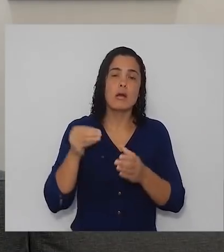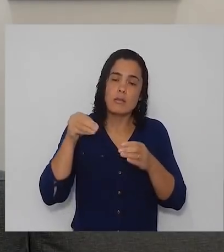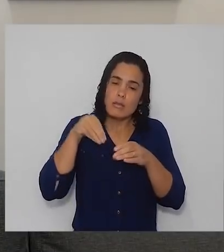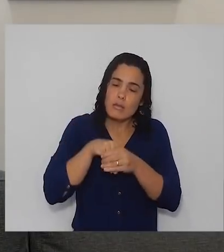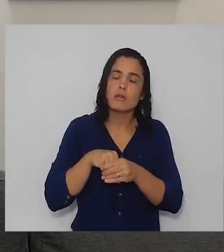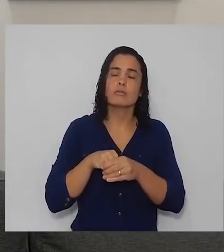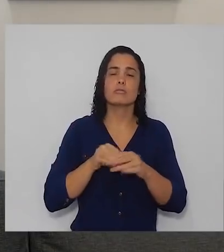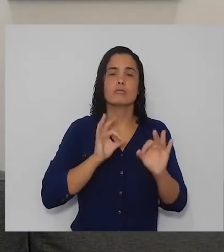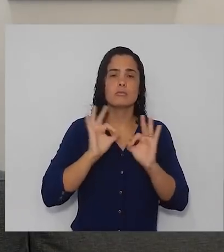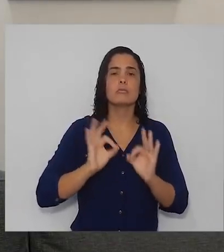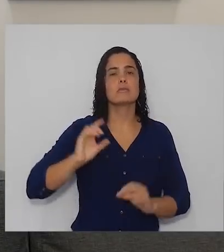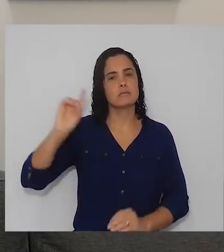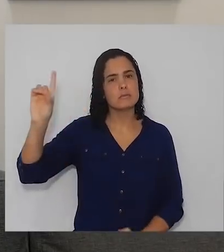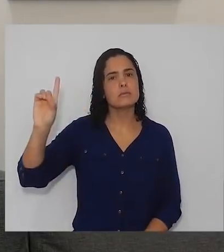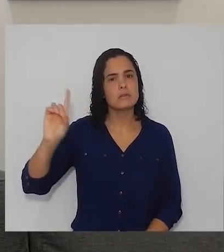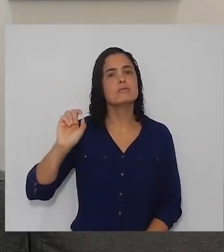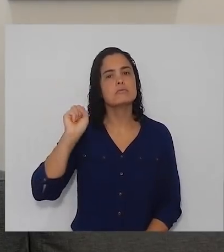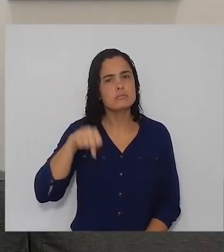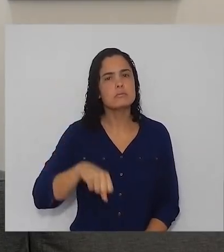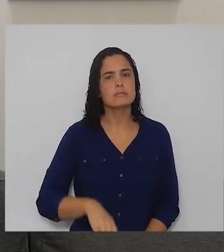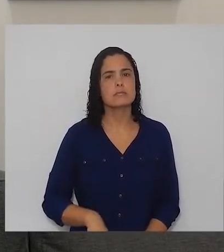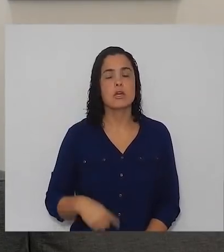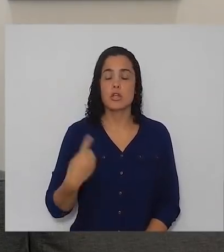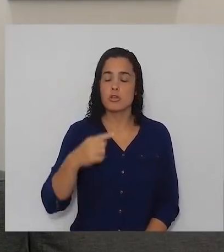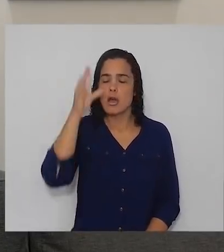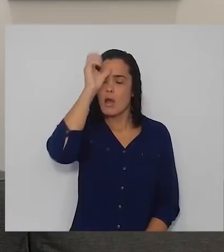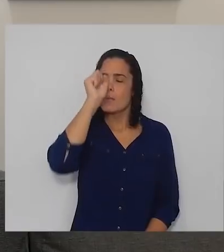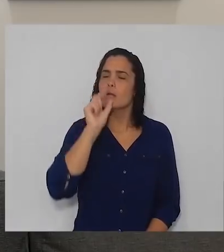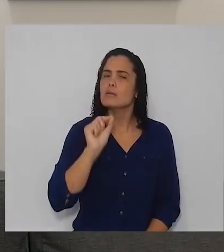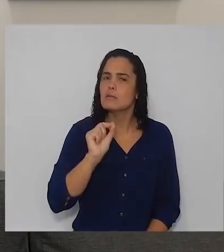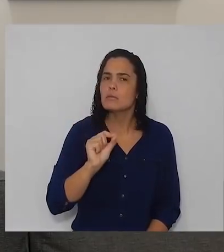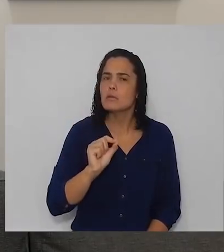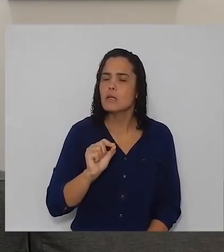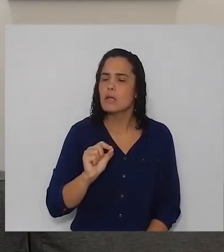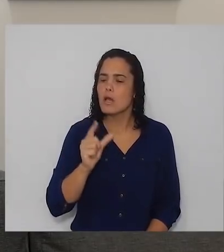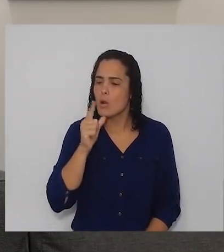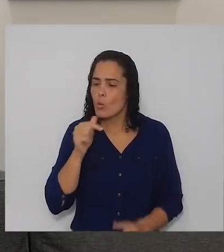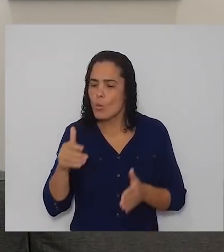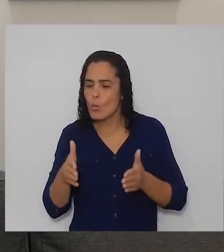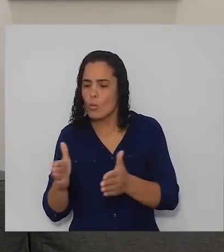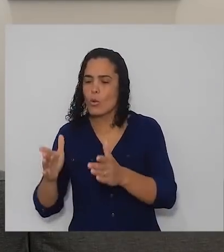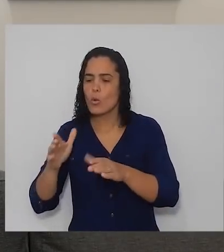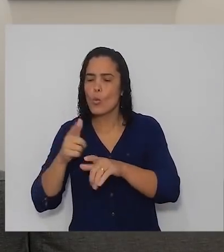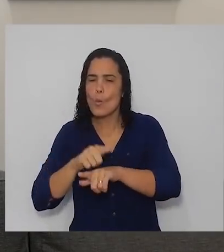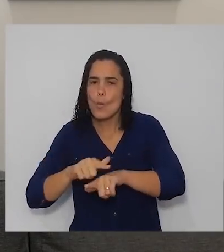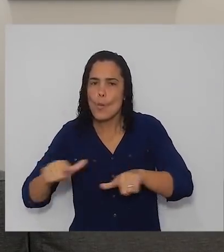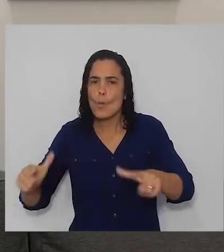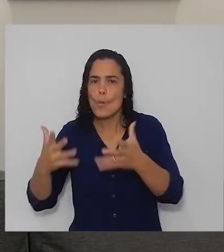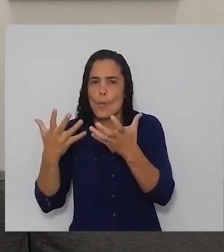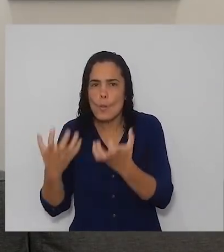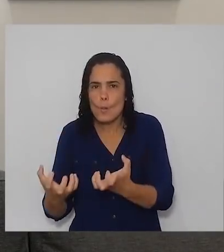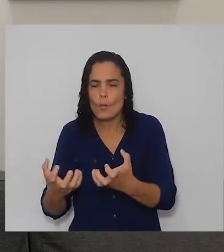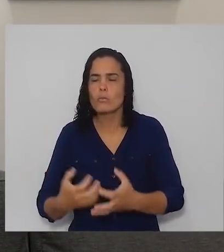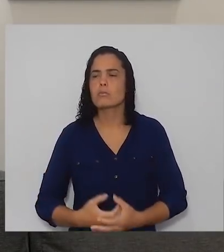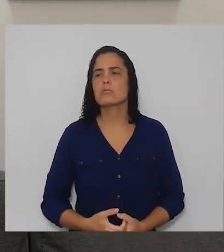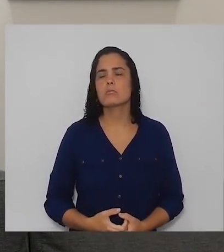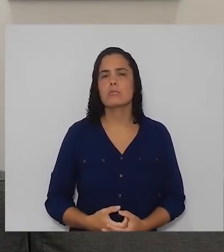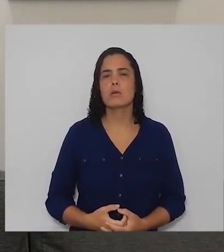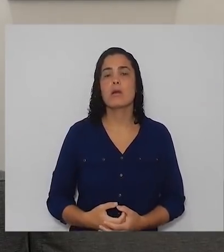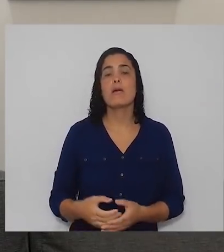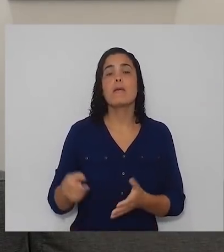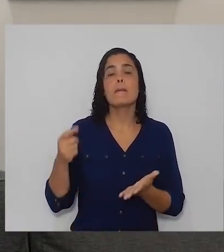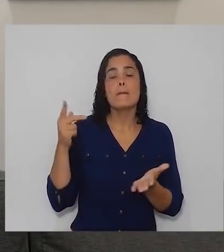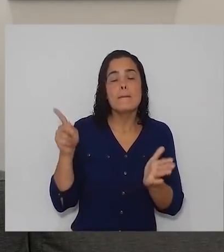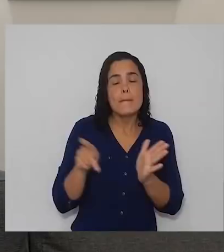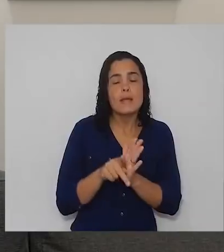gente aprende com essa história de Elias é que esse riacho seco, ele compôs, na verdade, um plano maior